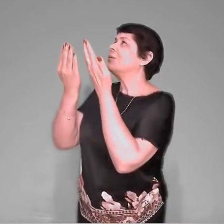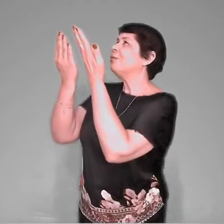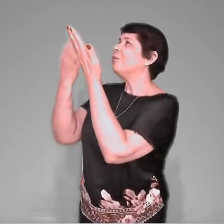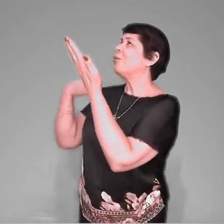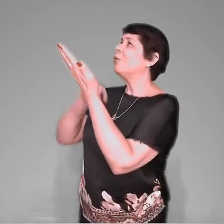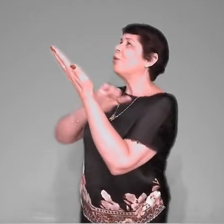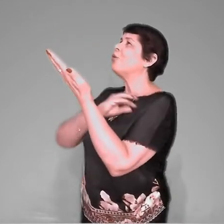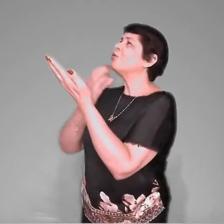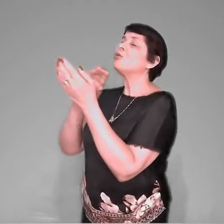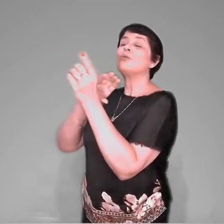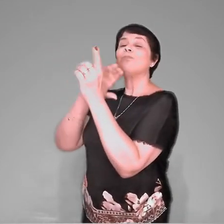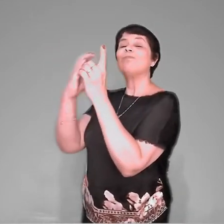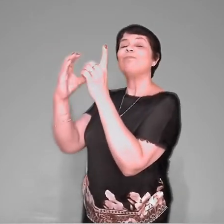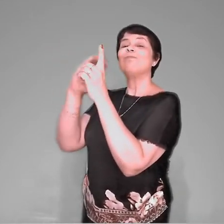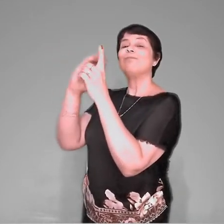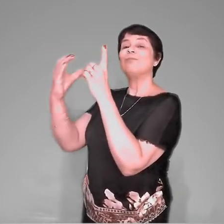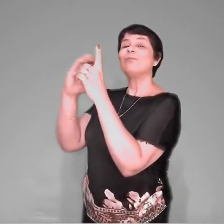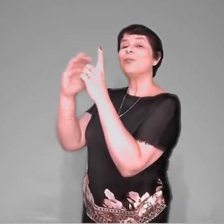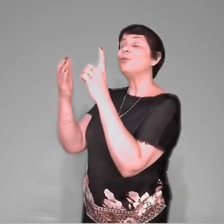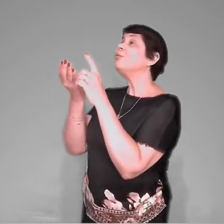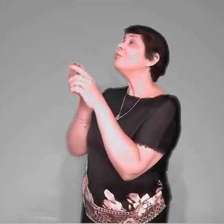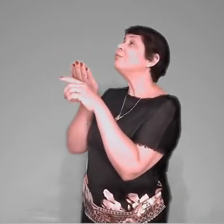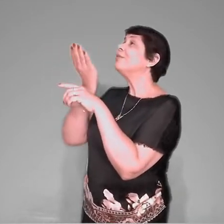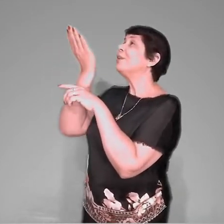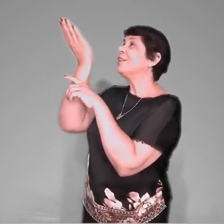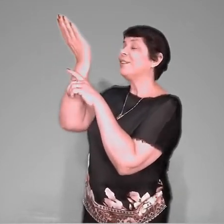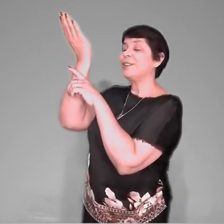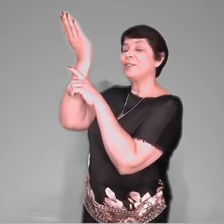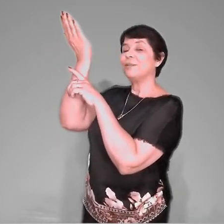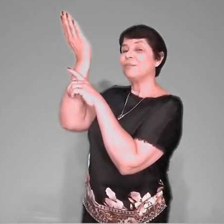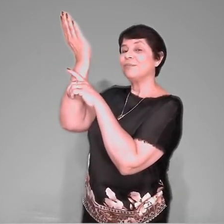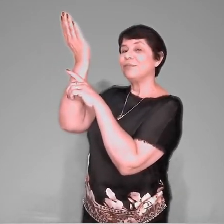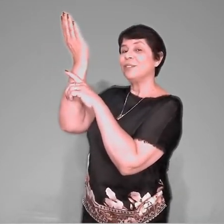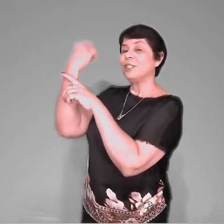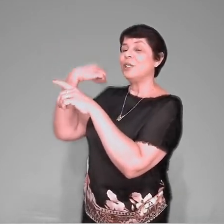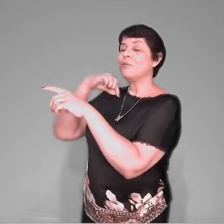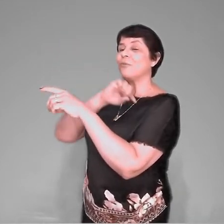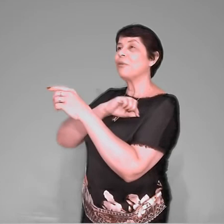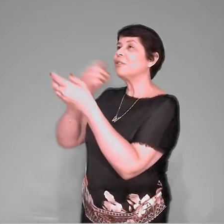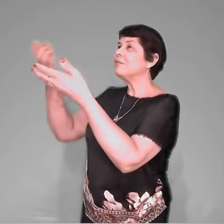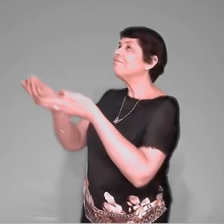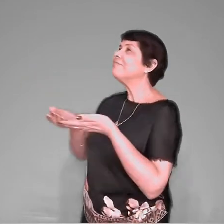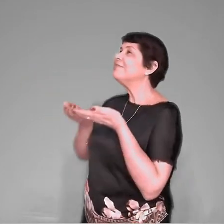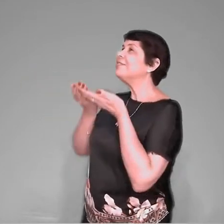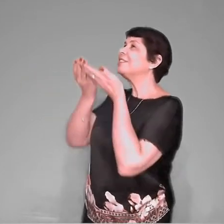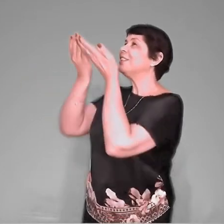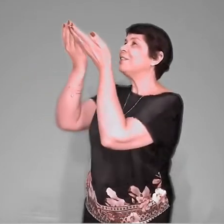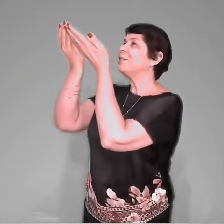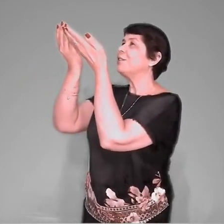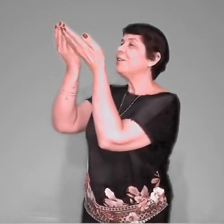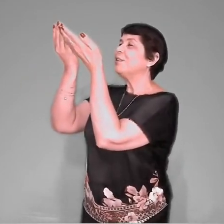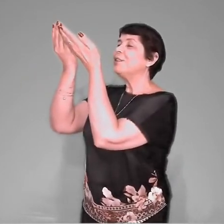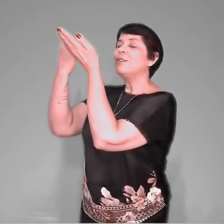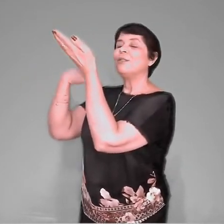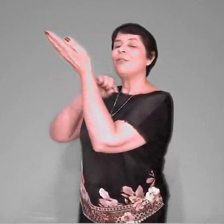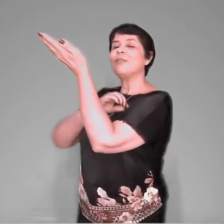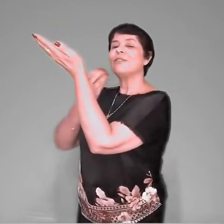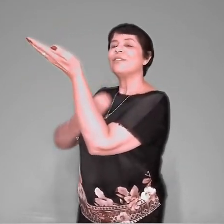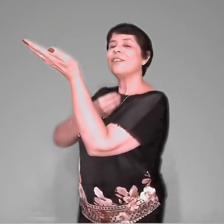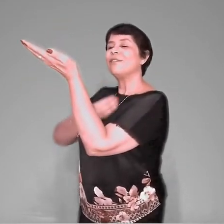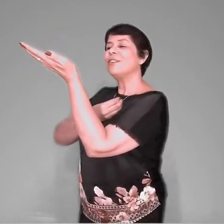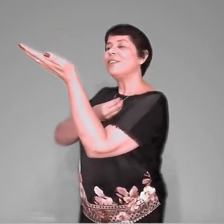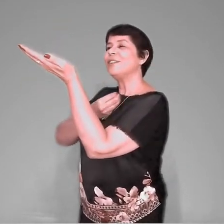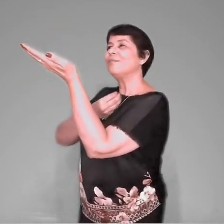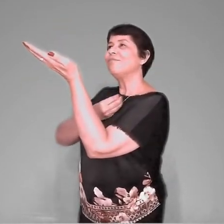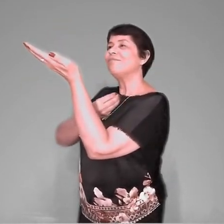nós nos dediquemos como templo espiritual ao Senhor. Como um judeu oferecia uma ovelha ou